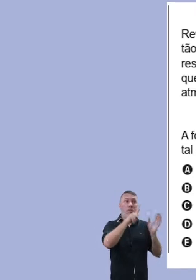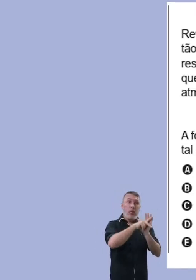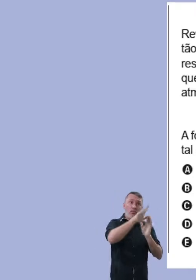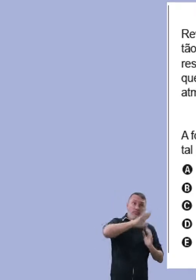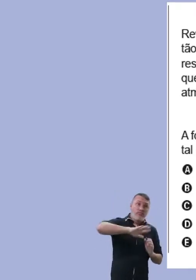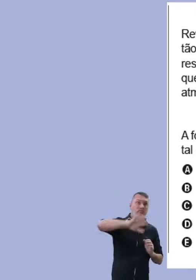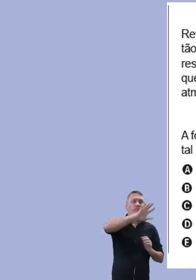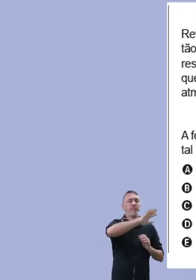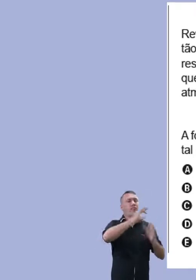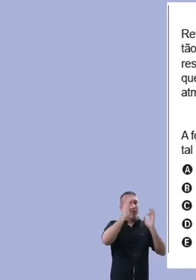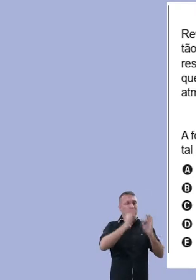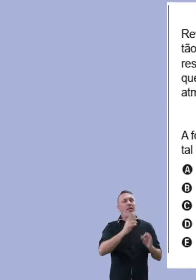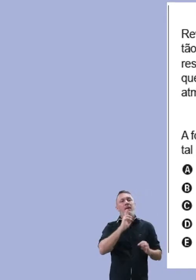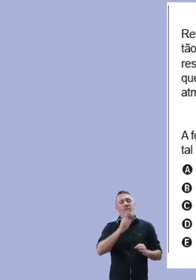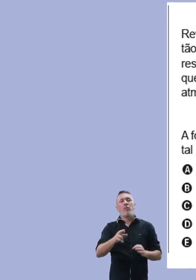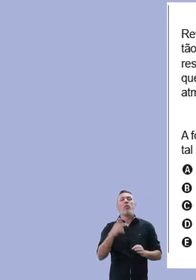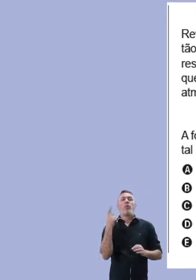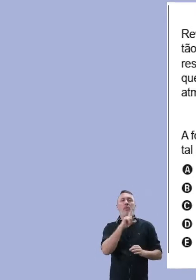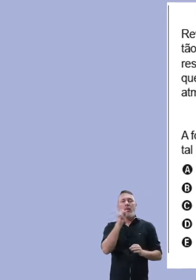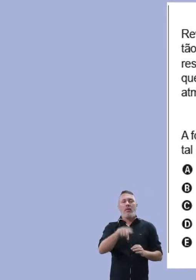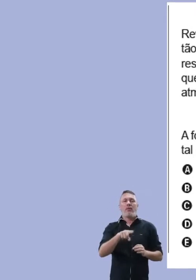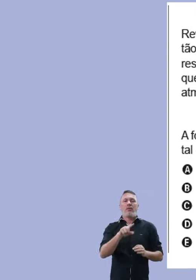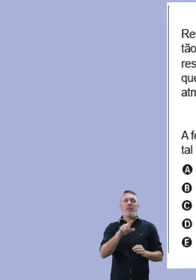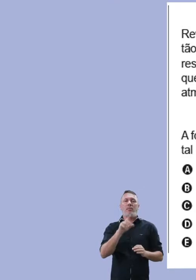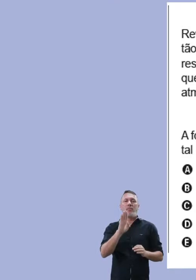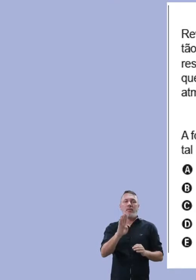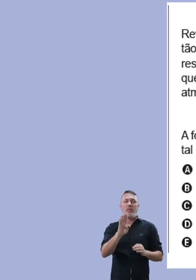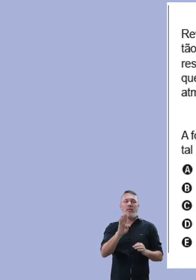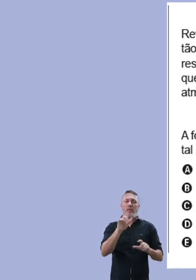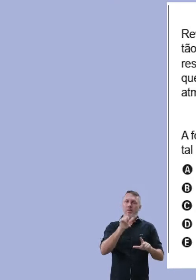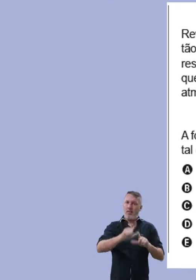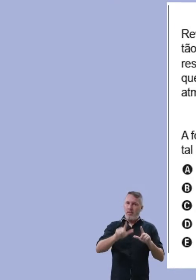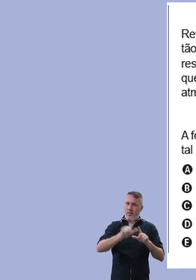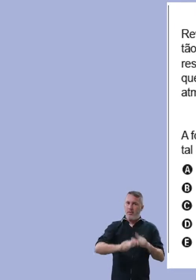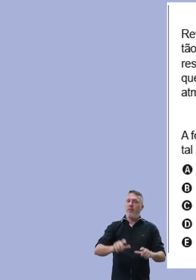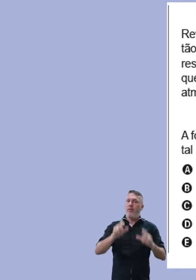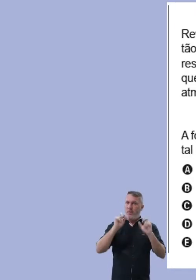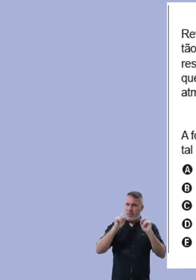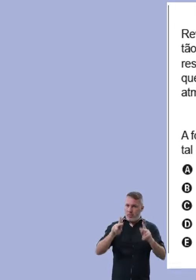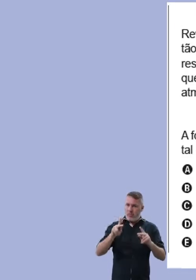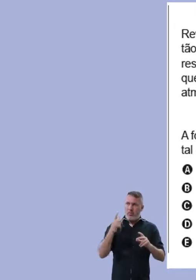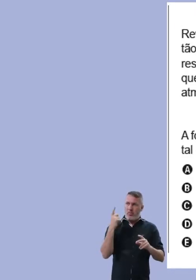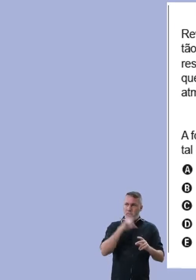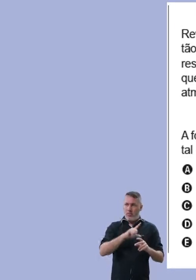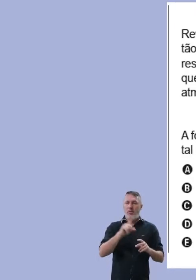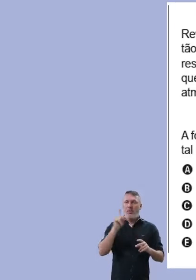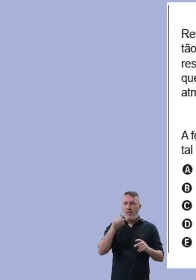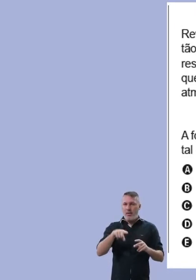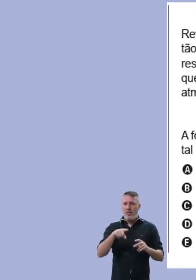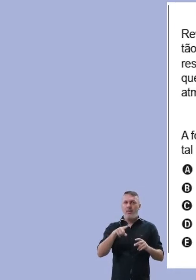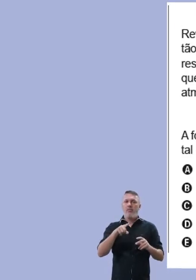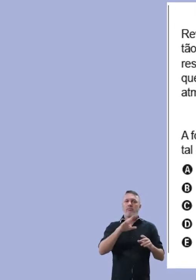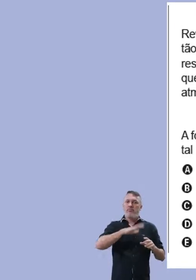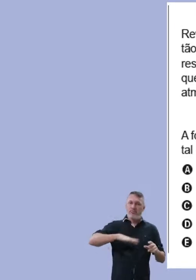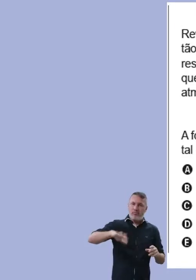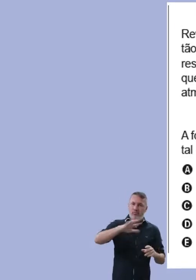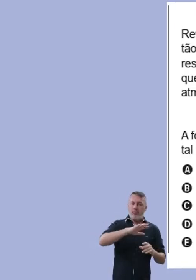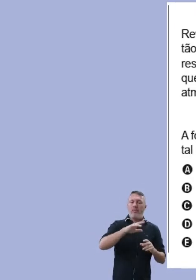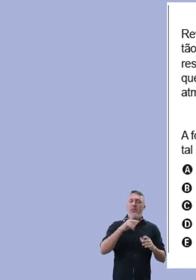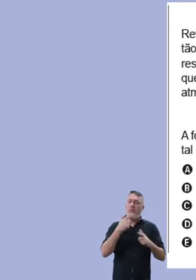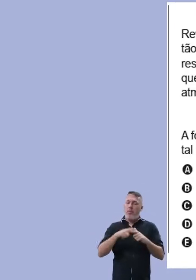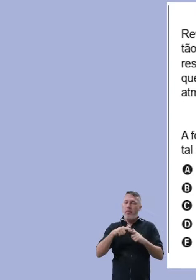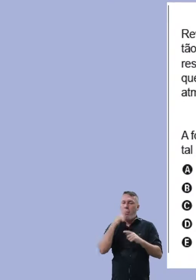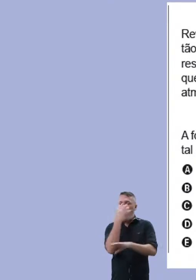aluno. Portanto, a nossa resposta correta é a letra B. Letra B, professor, letra B. Carvão mineral e o